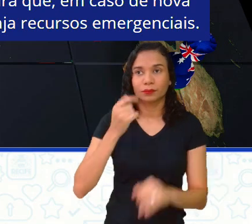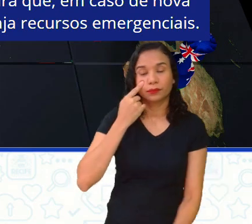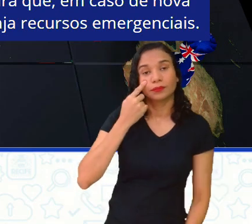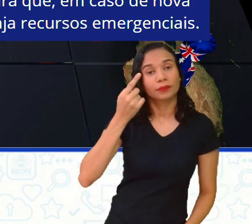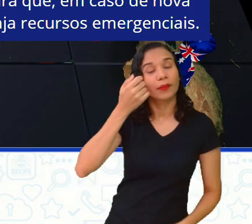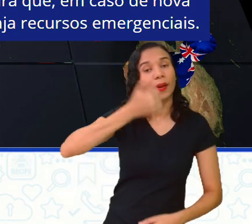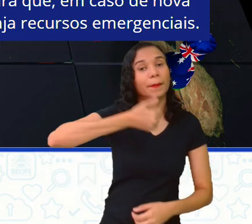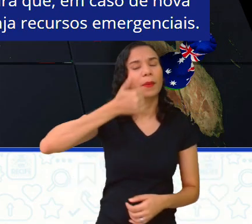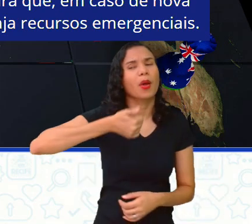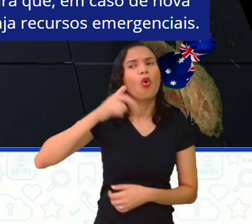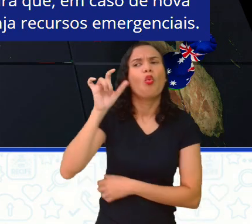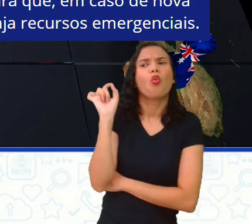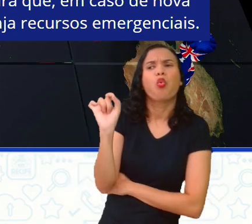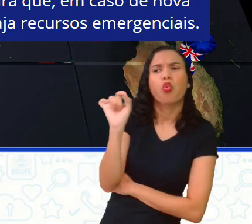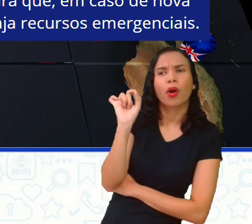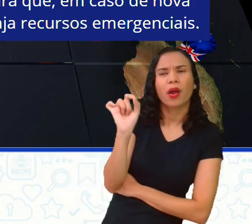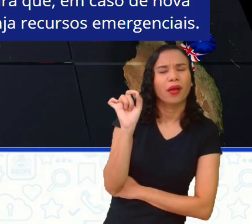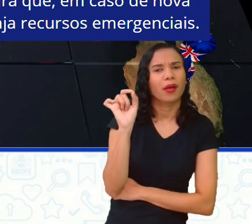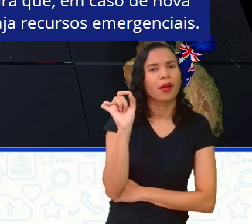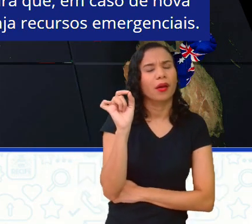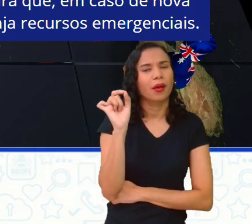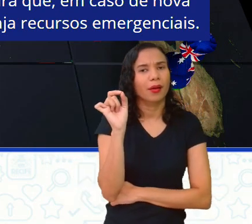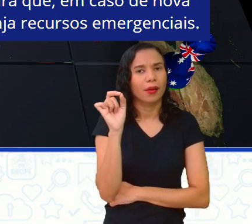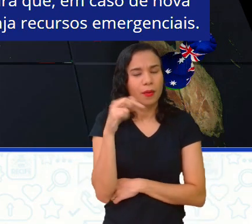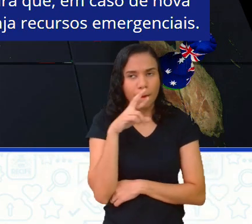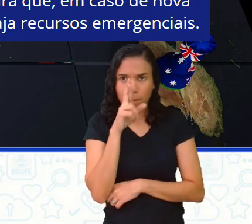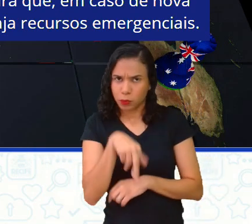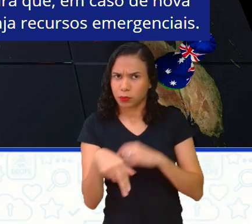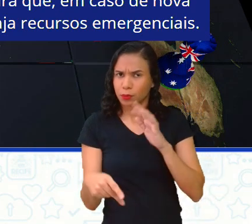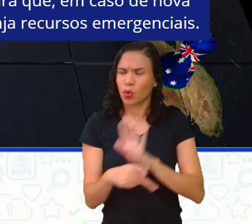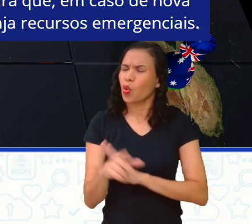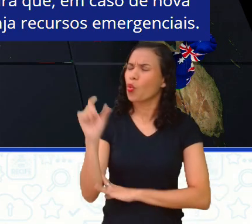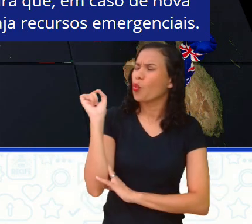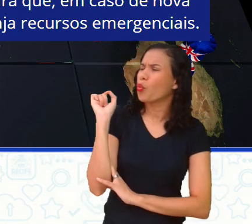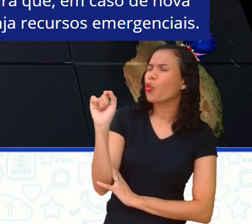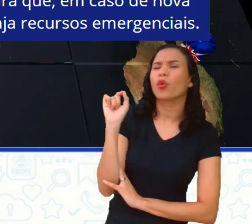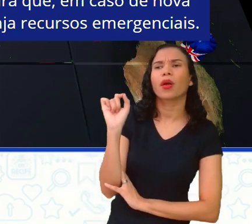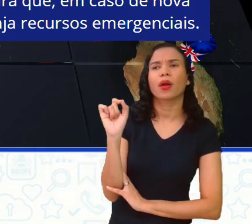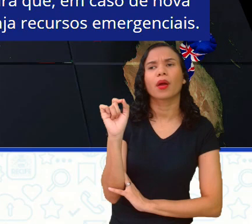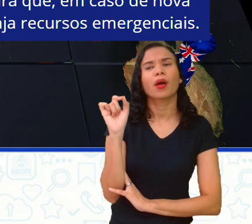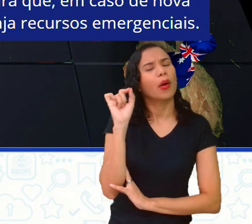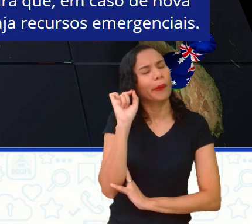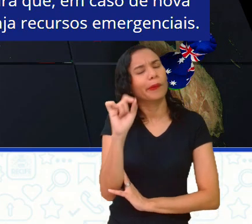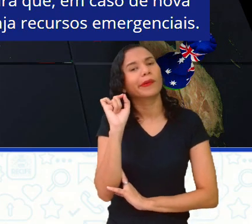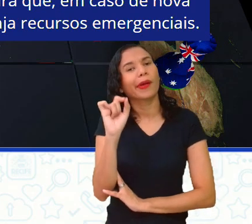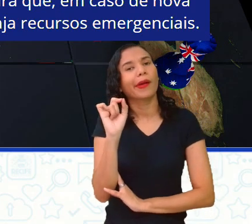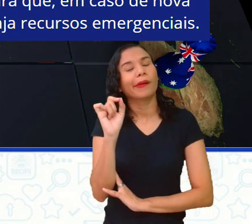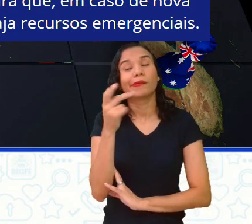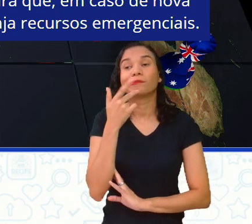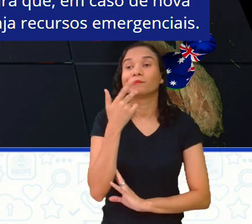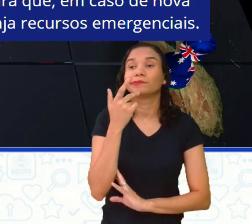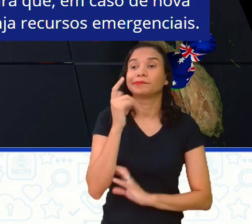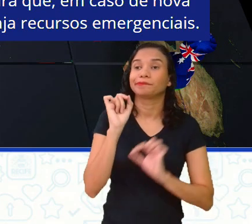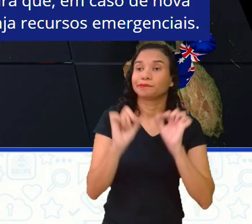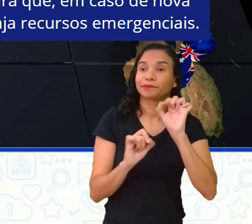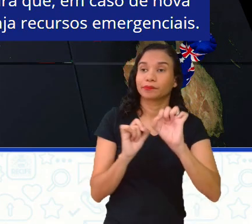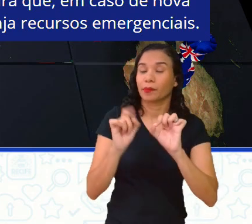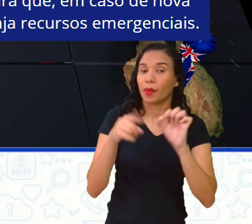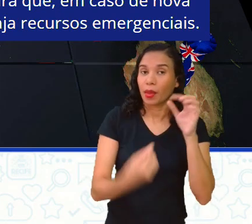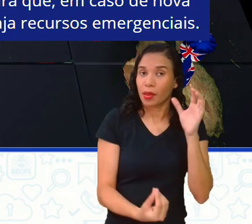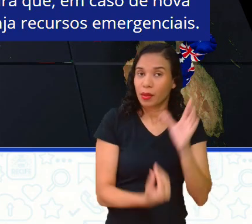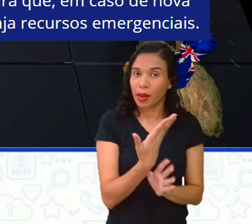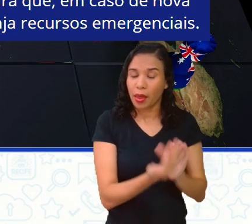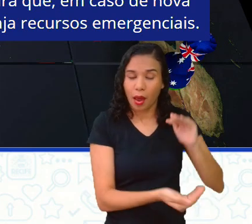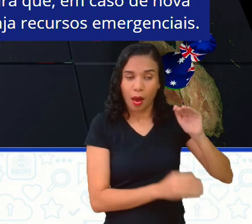A primeira é o quê? Será que a minha matéria responde o quê? Responde, né? Ela diz que é